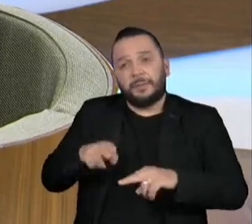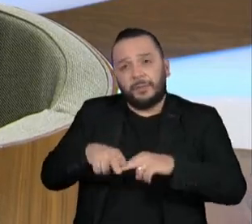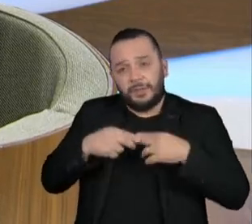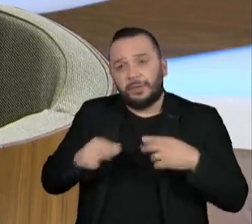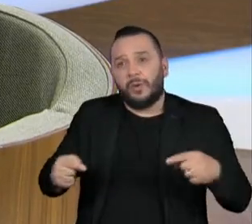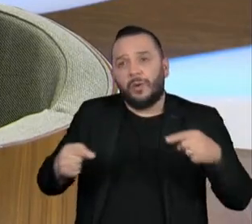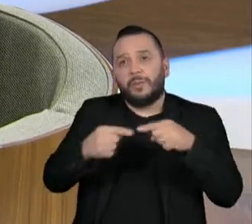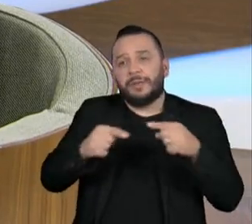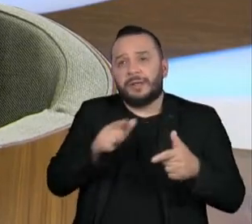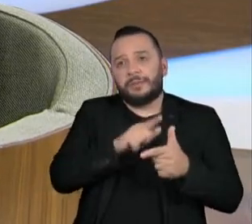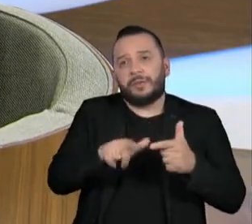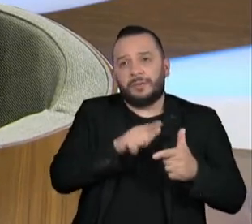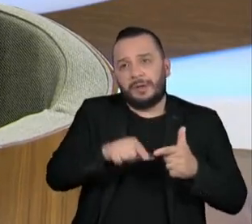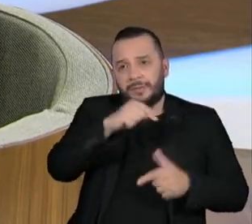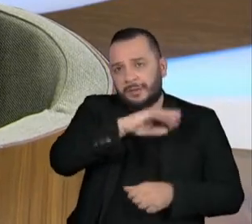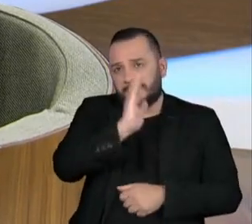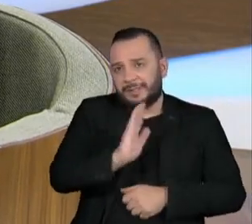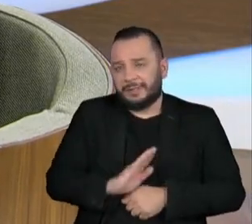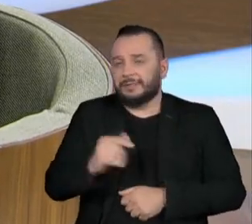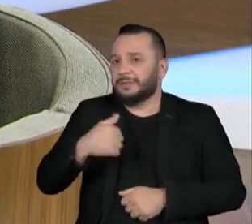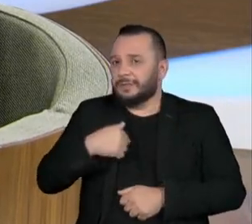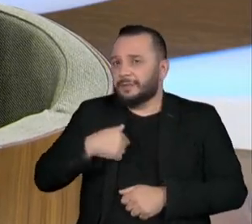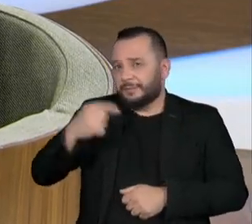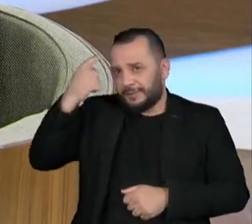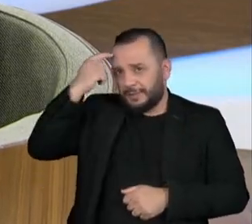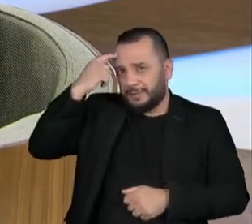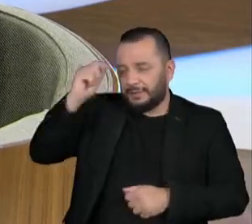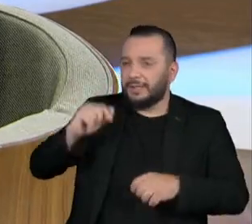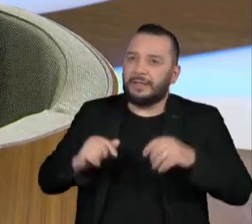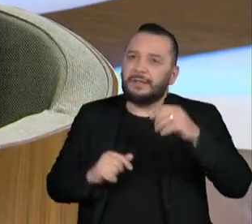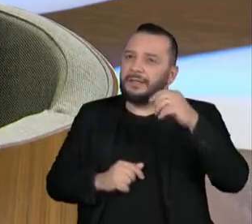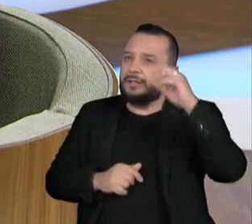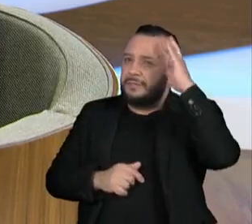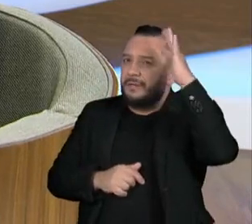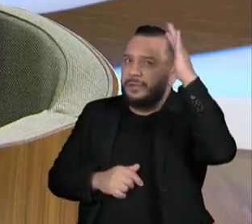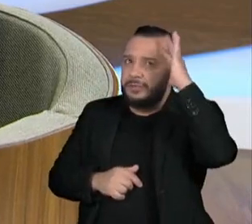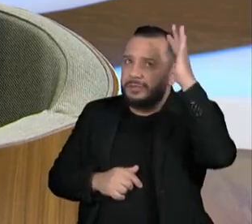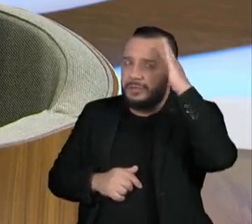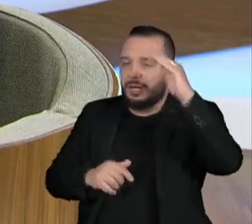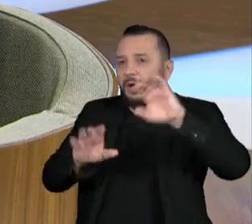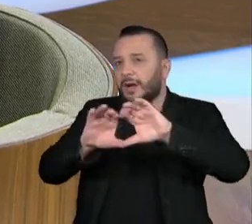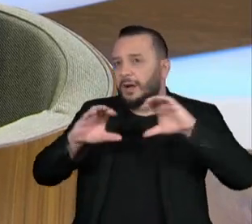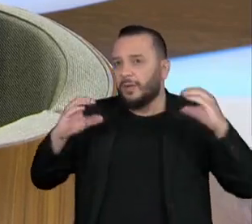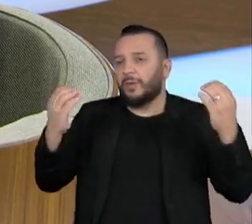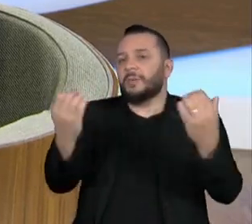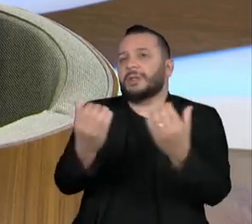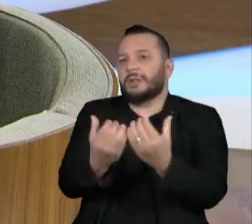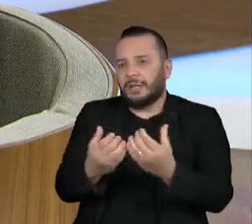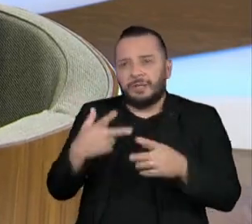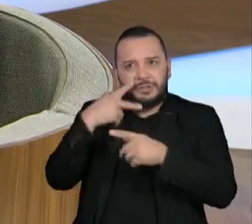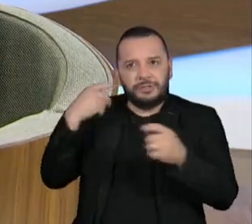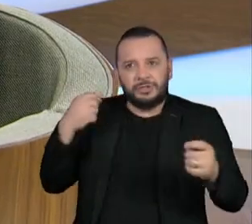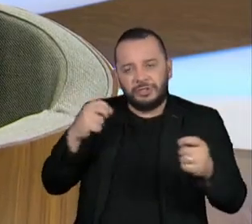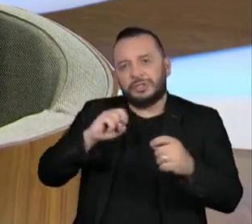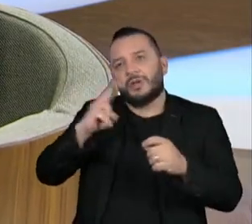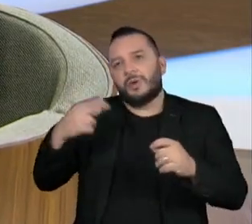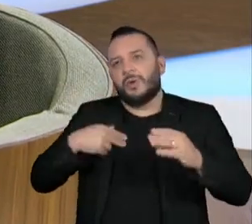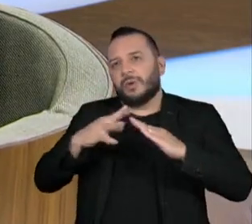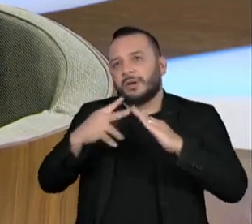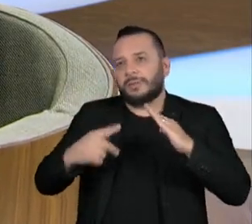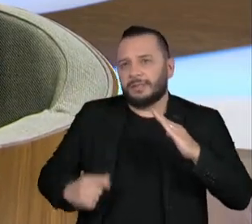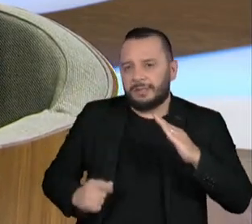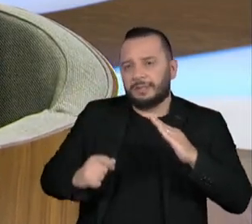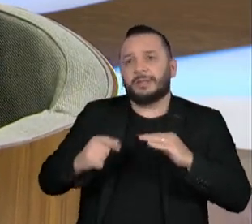pensei em inventar, não é, imaginar uma comunidade originária, uma sociedade indígena